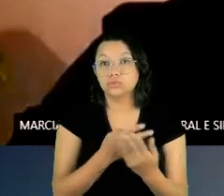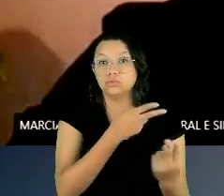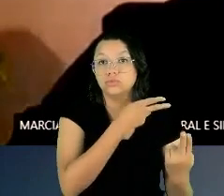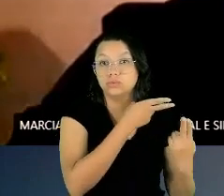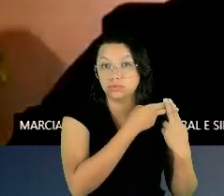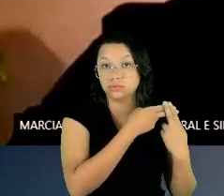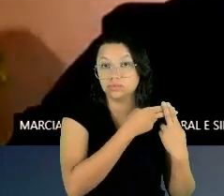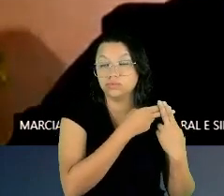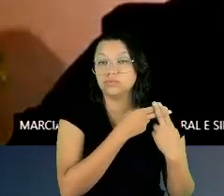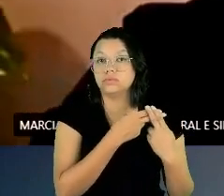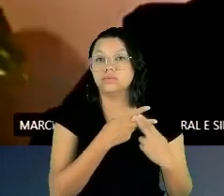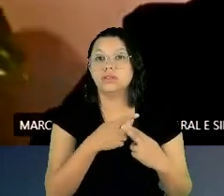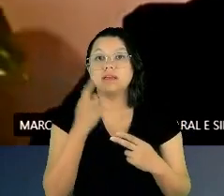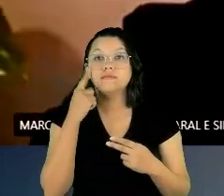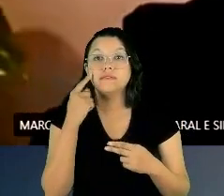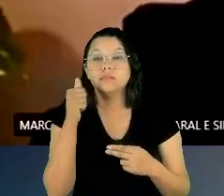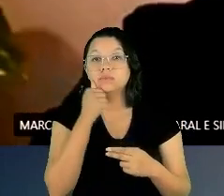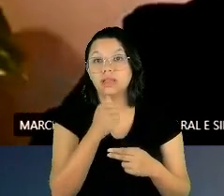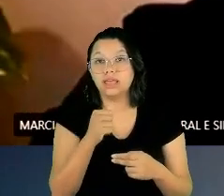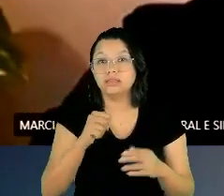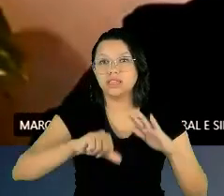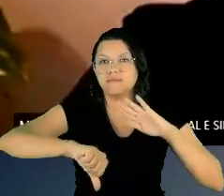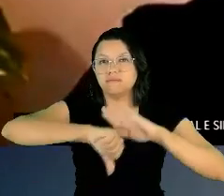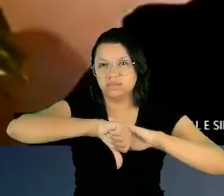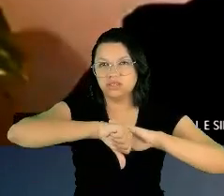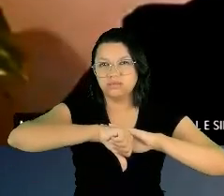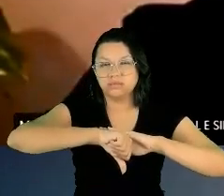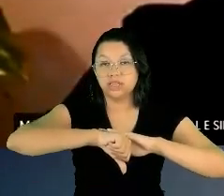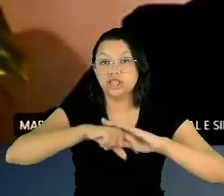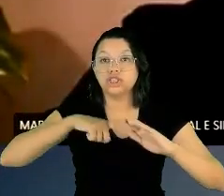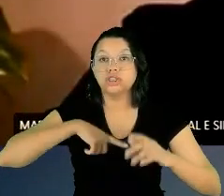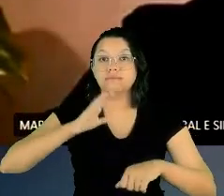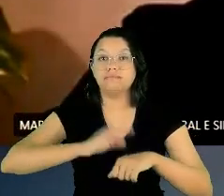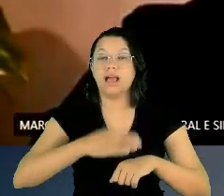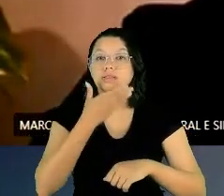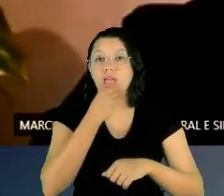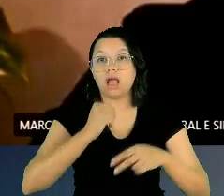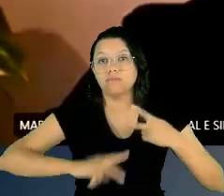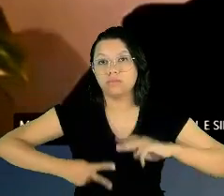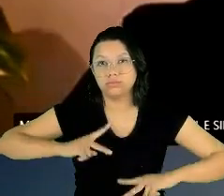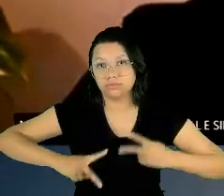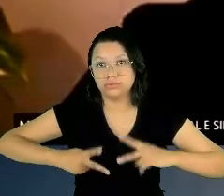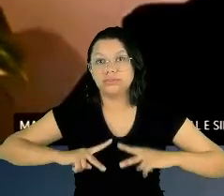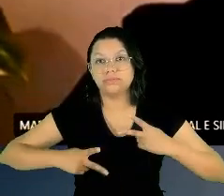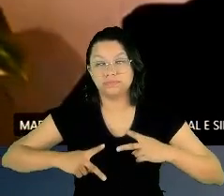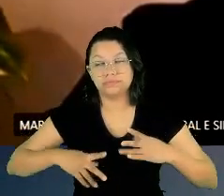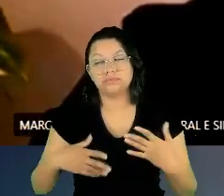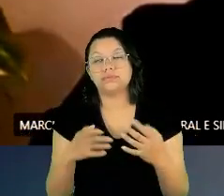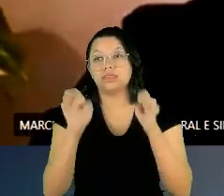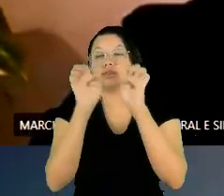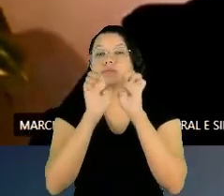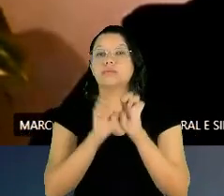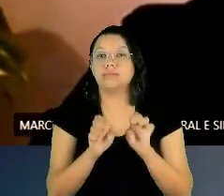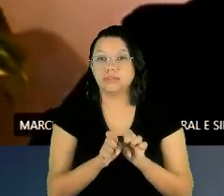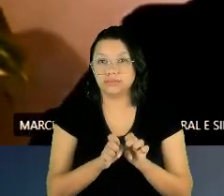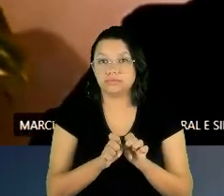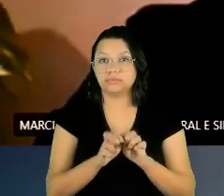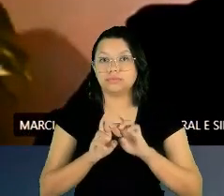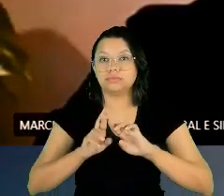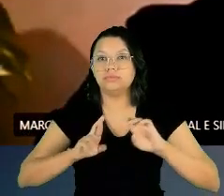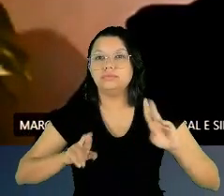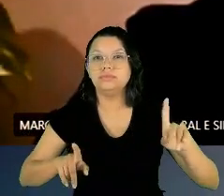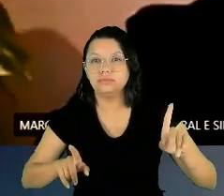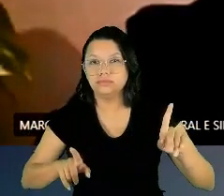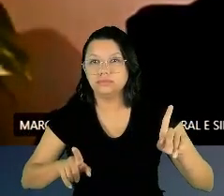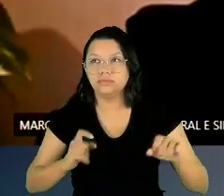mais violentos, elas tinham altos níveis de testosterona. Então, o gênero é diferente, sim. E estruturalmente, o que